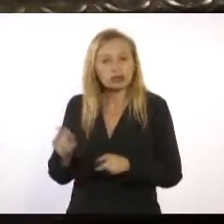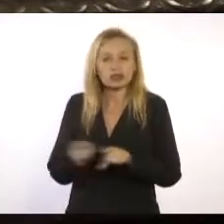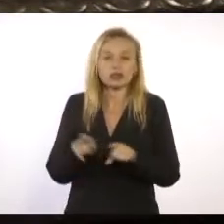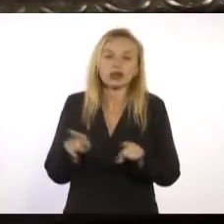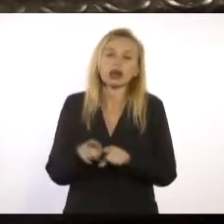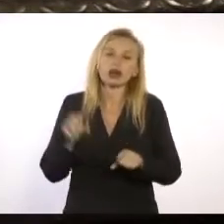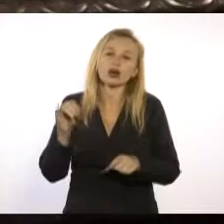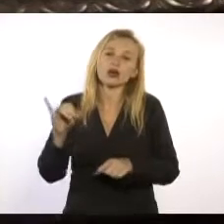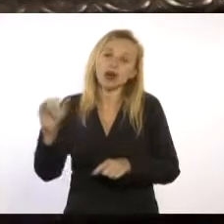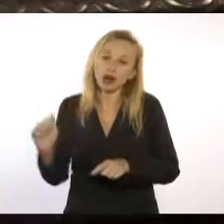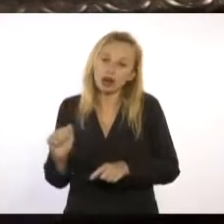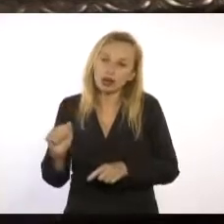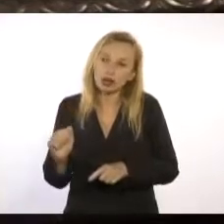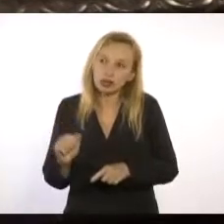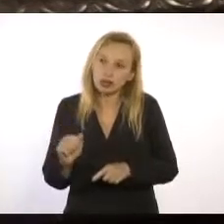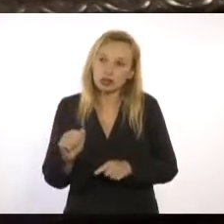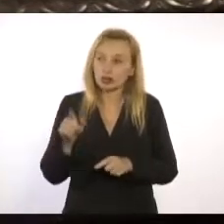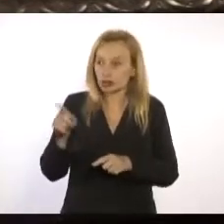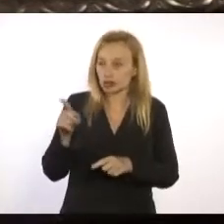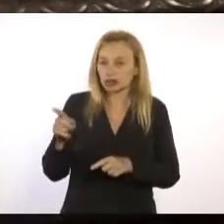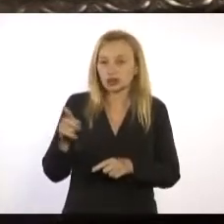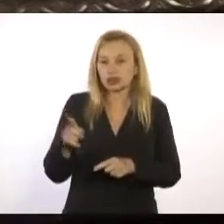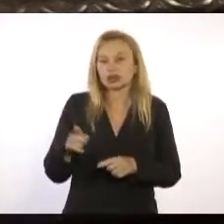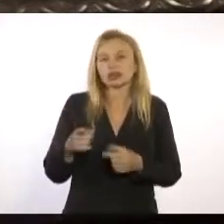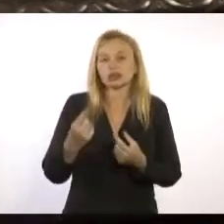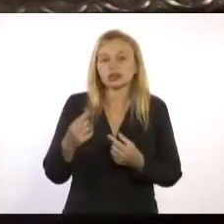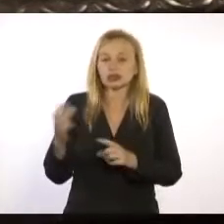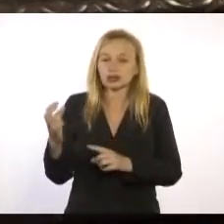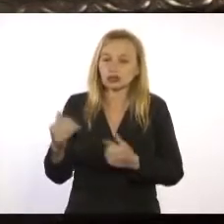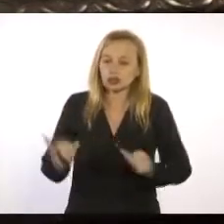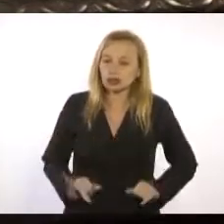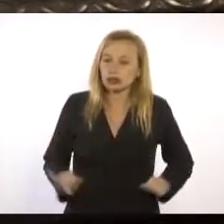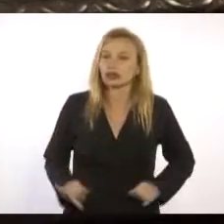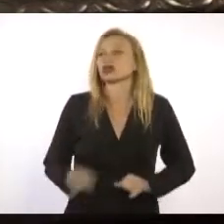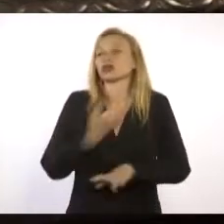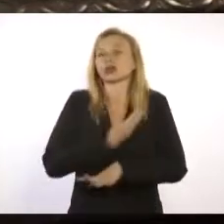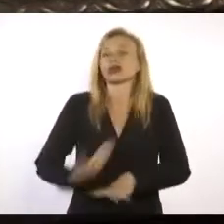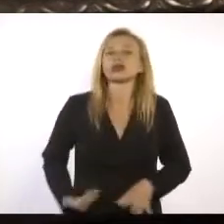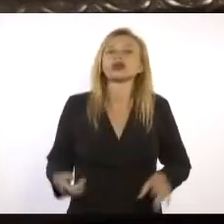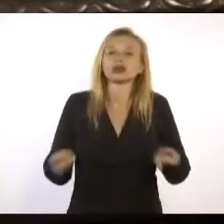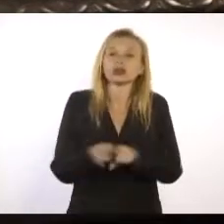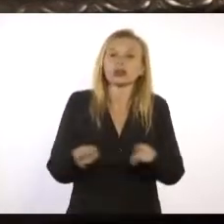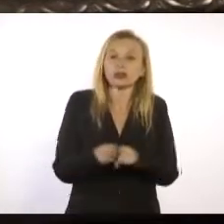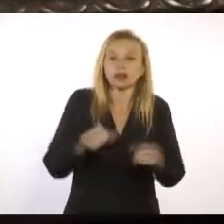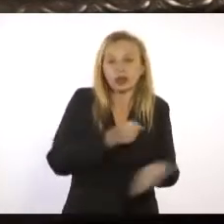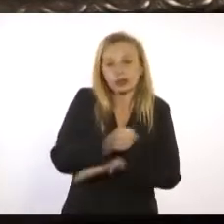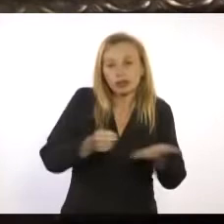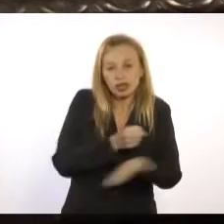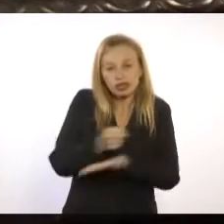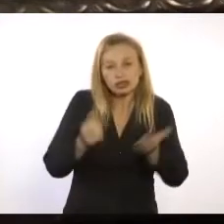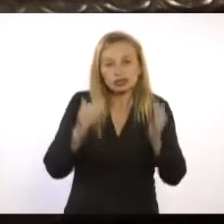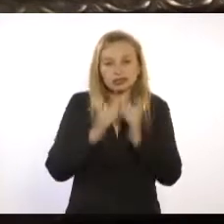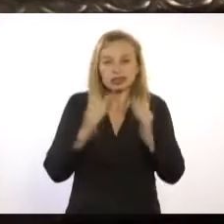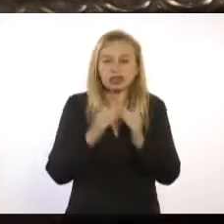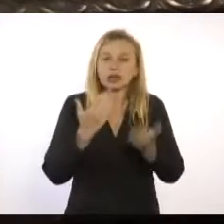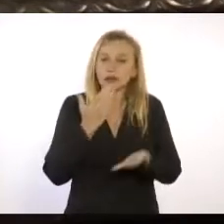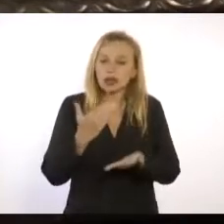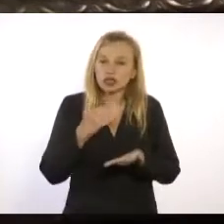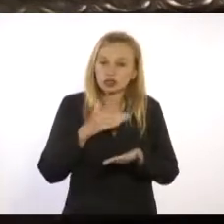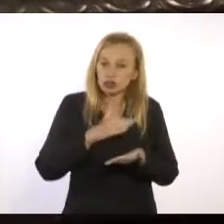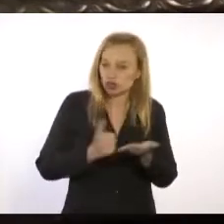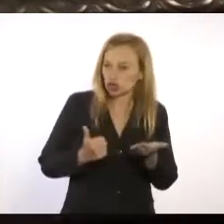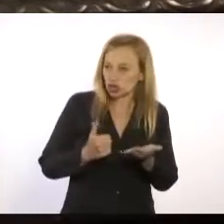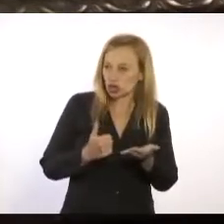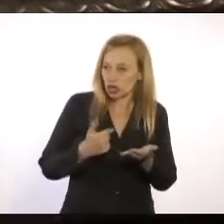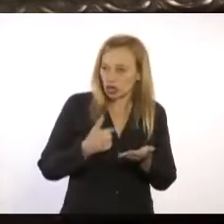diretamente retaliação pelo governador e a sua base aqui dentro dessa casa, que pediu a cassação do meu mandato, porque eu